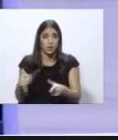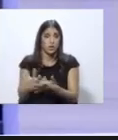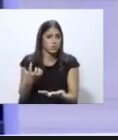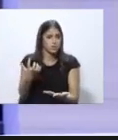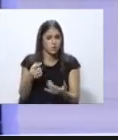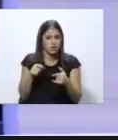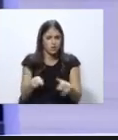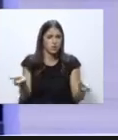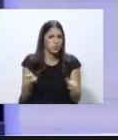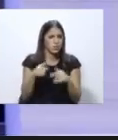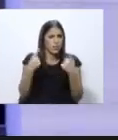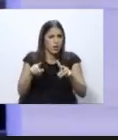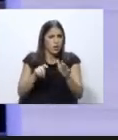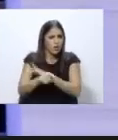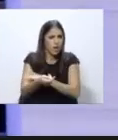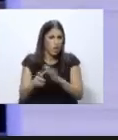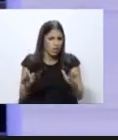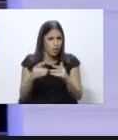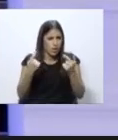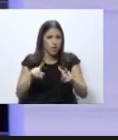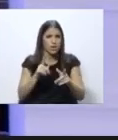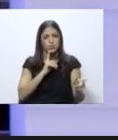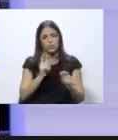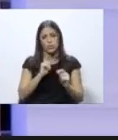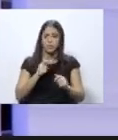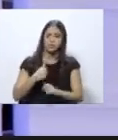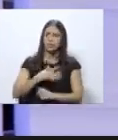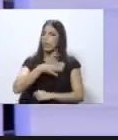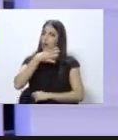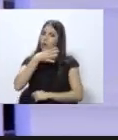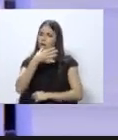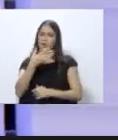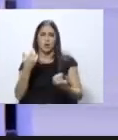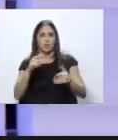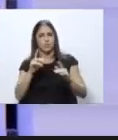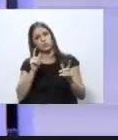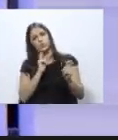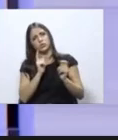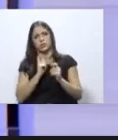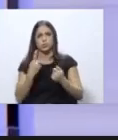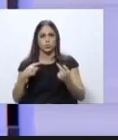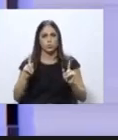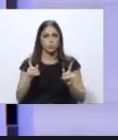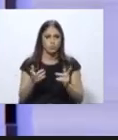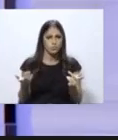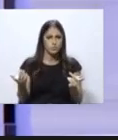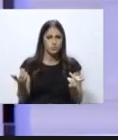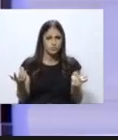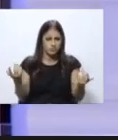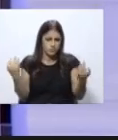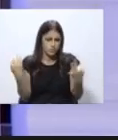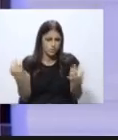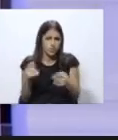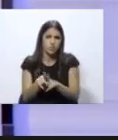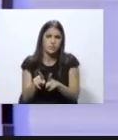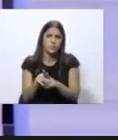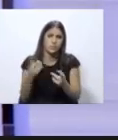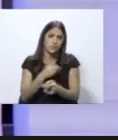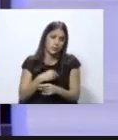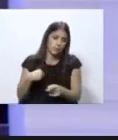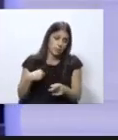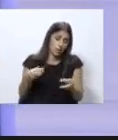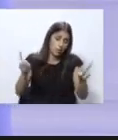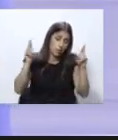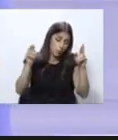Isto é uma fraude. É alguém a fazer-se passar por jornalista sem ser jornalista à frente de toda a gente. À frente de toda a gente. Felizmente não se está a fazer passar por médico, porque senão